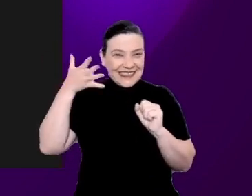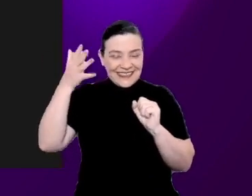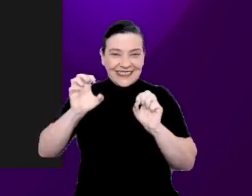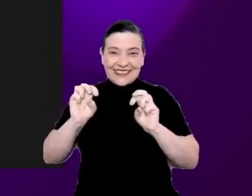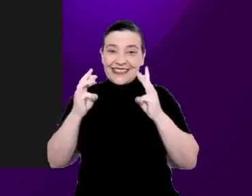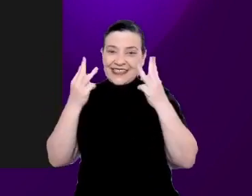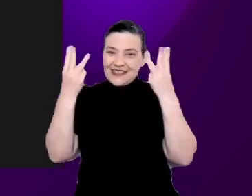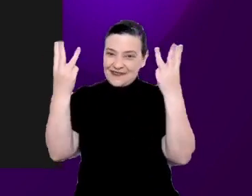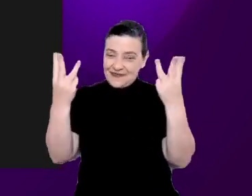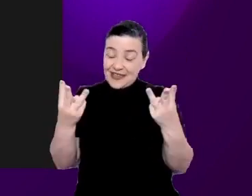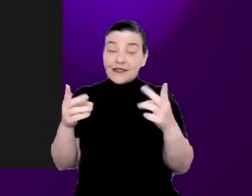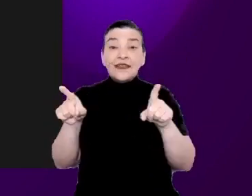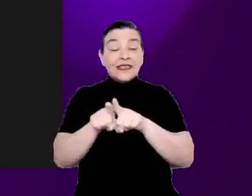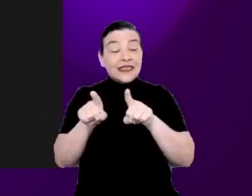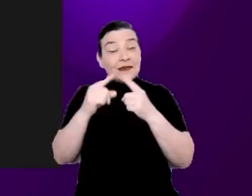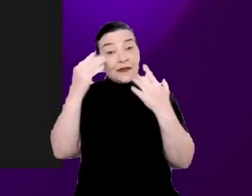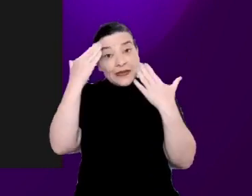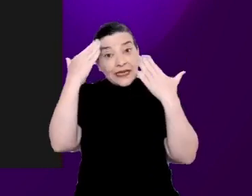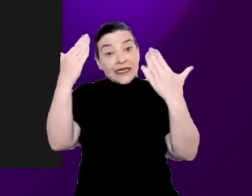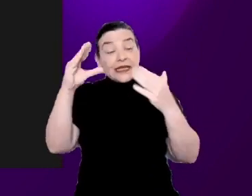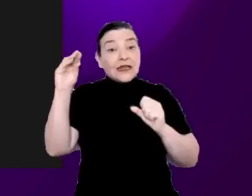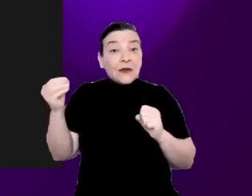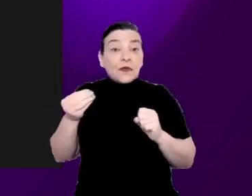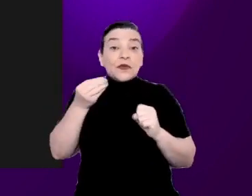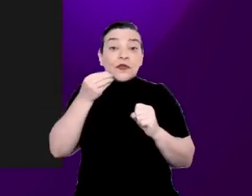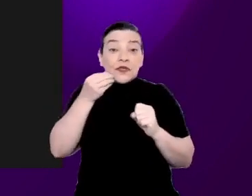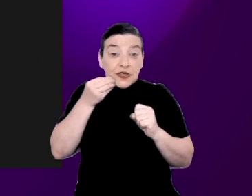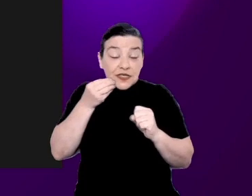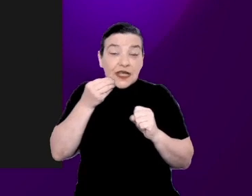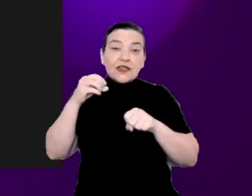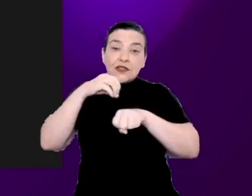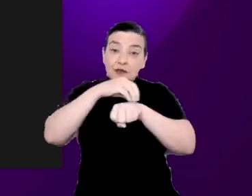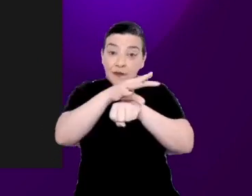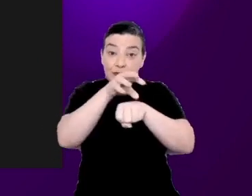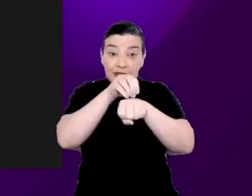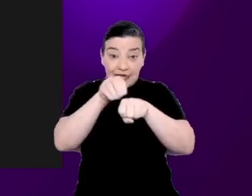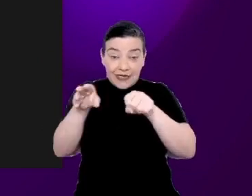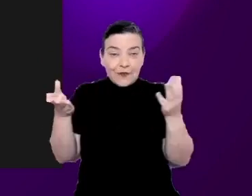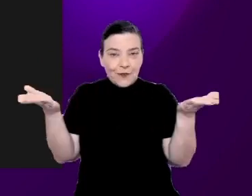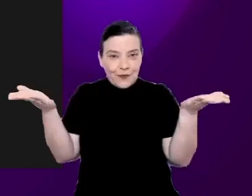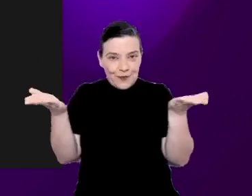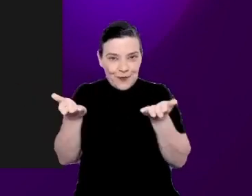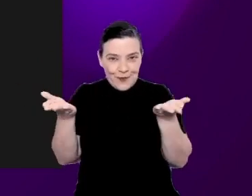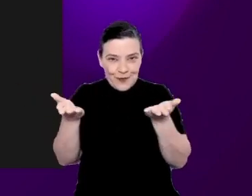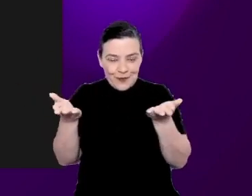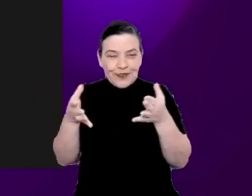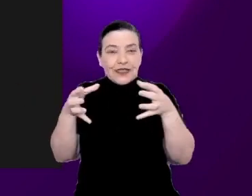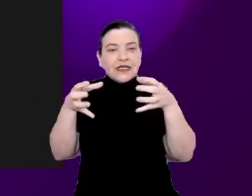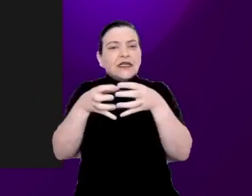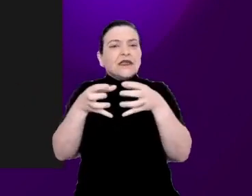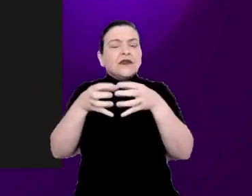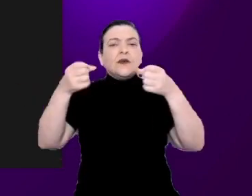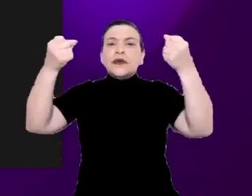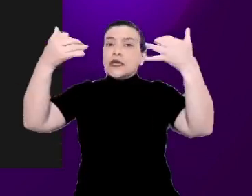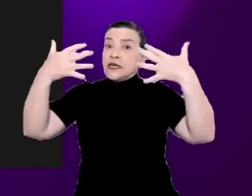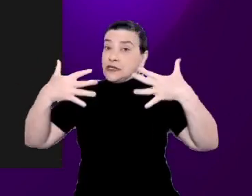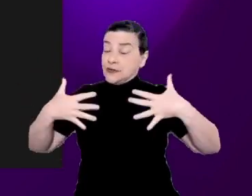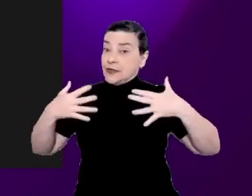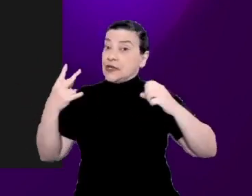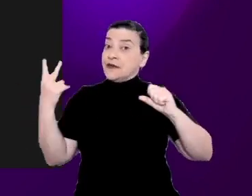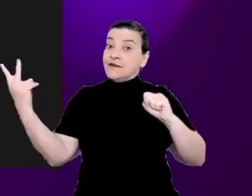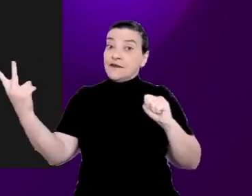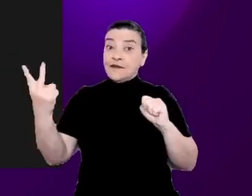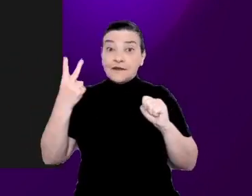agradecendo muito a oportunidade de fazer parte como moderador dessa mesa, que fala a respeito de valor